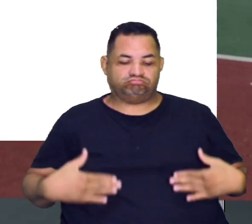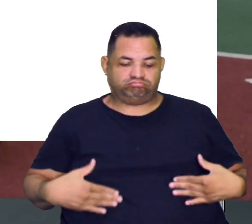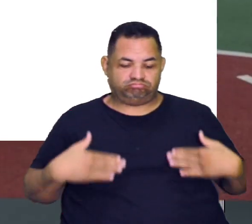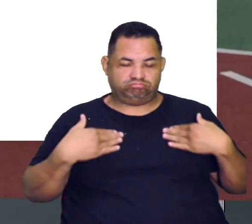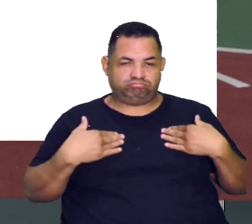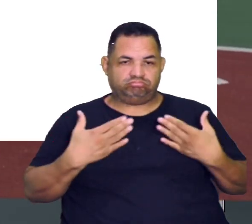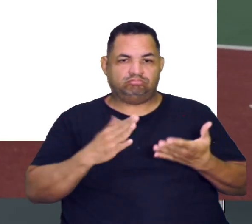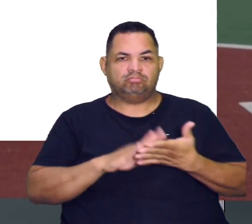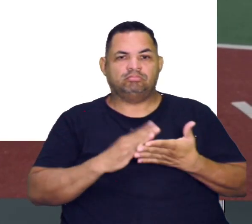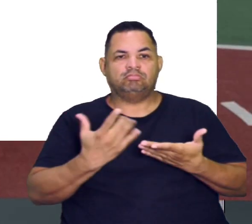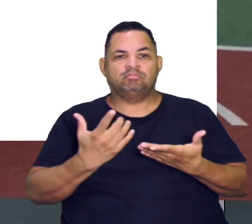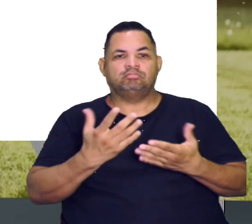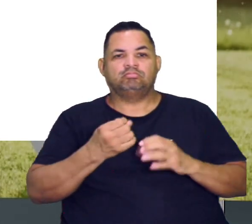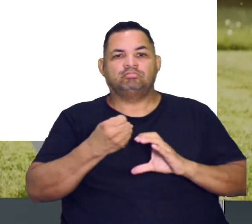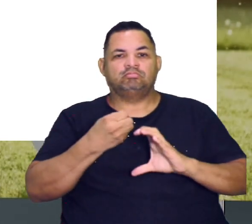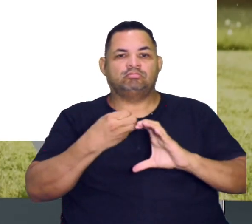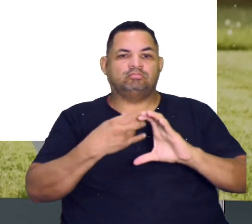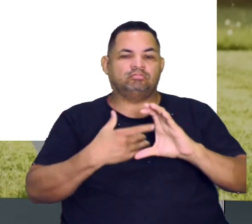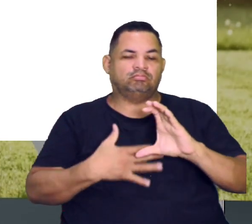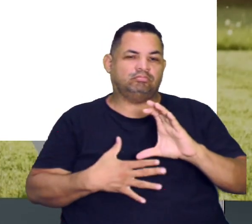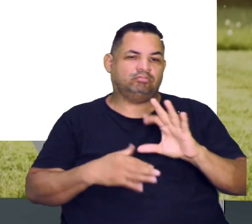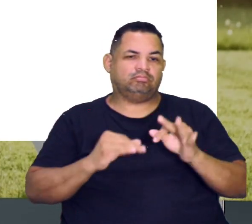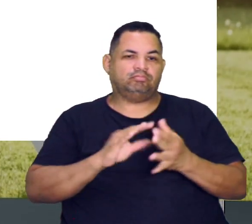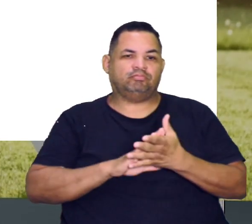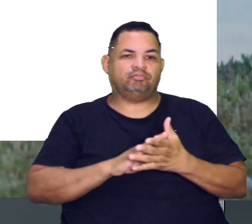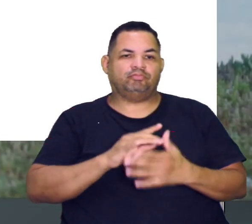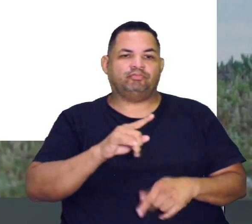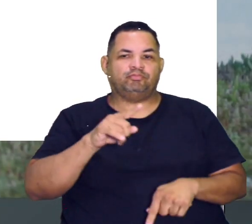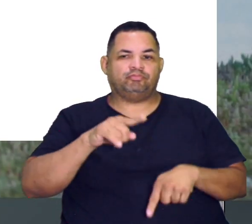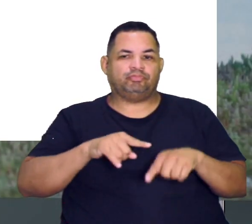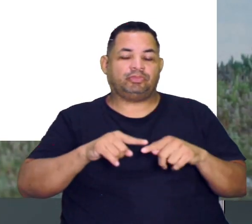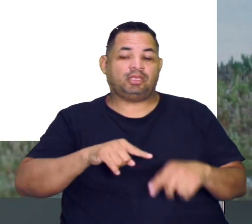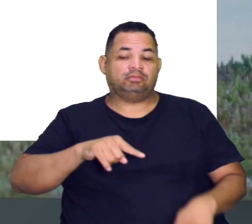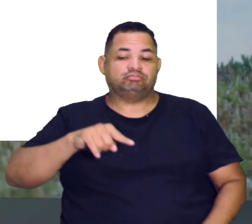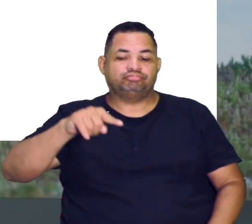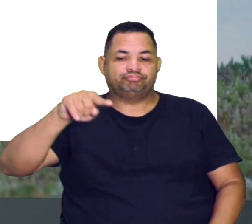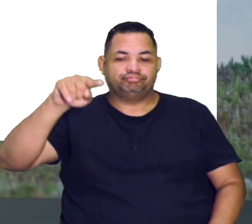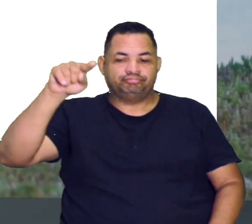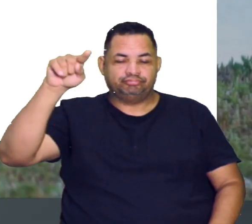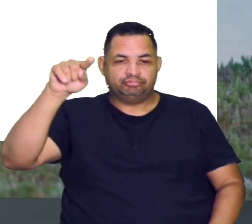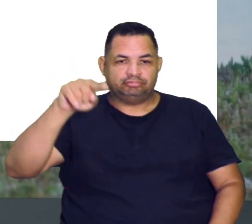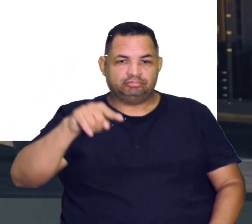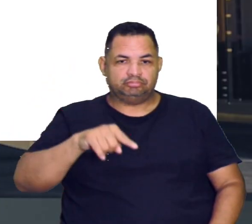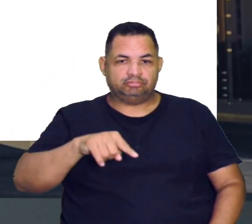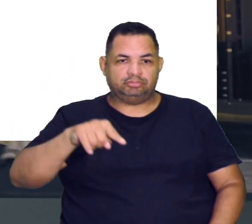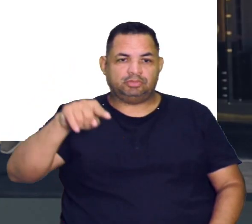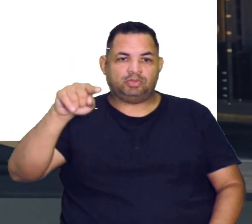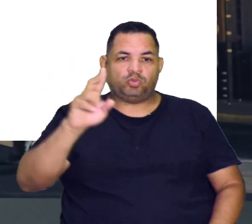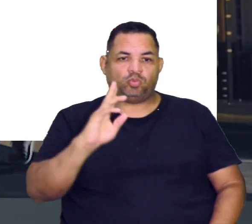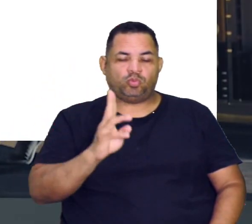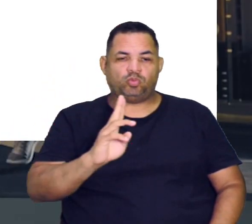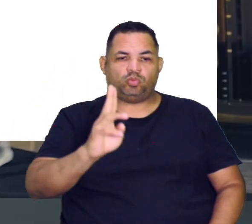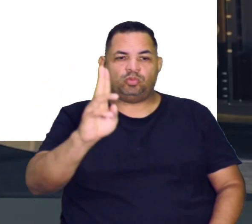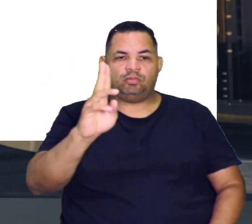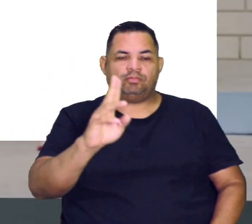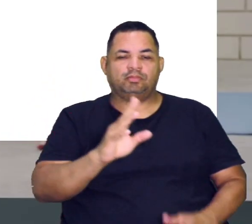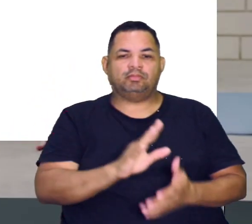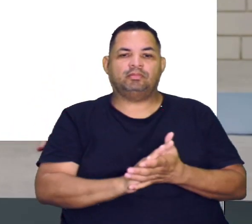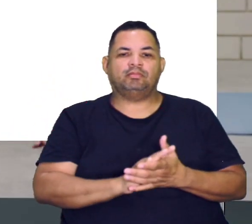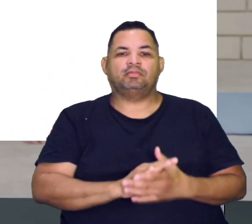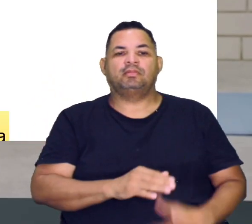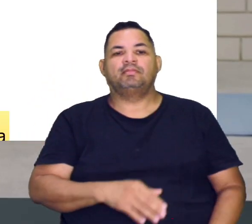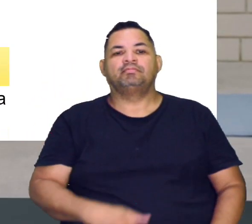multifatorial caracterizada, aliás, por níveis elevados e sustentados, tá? Nessa